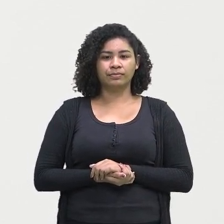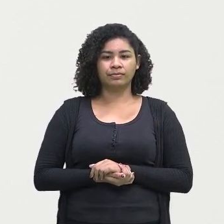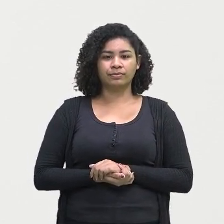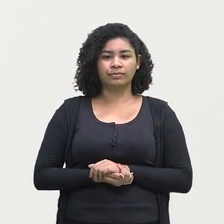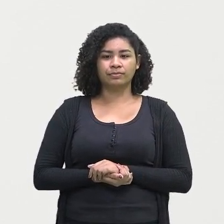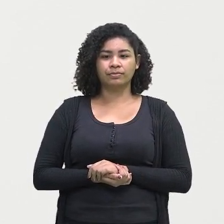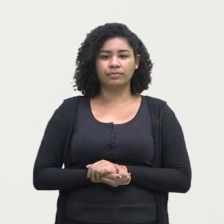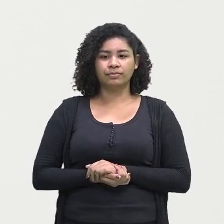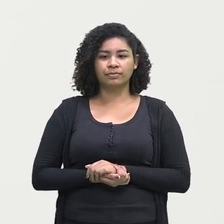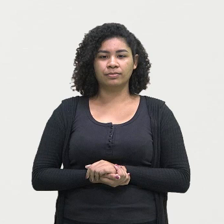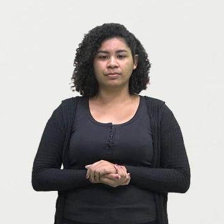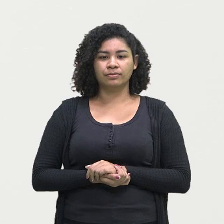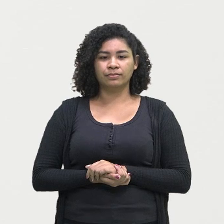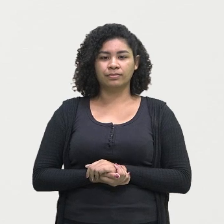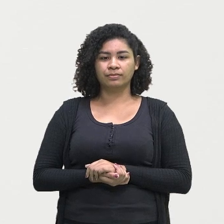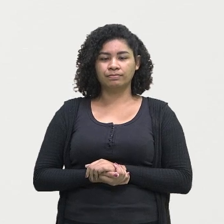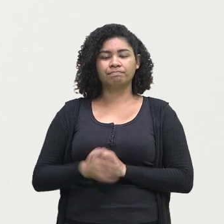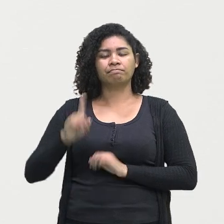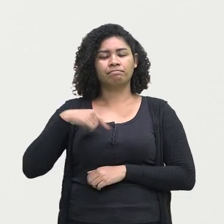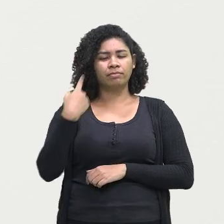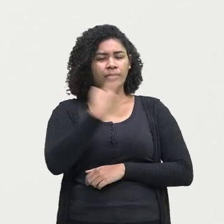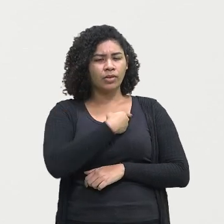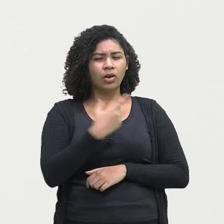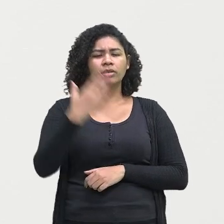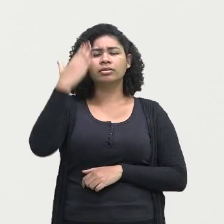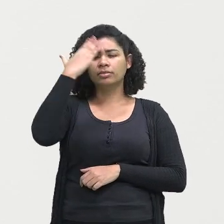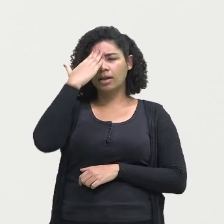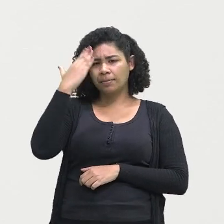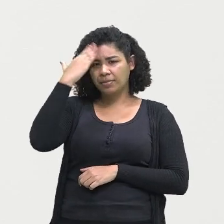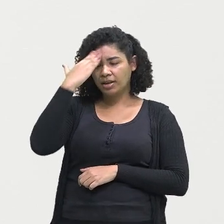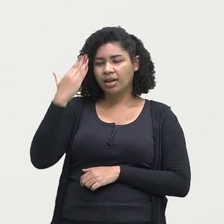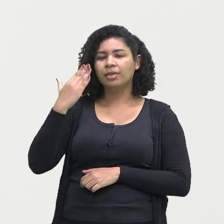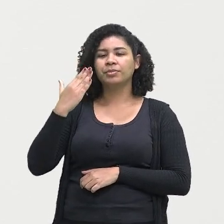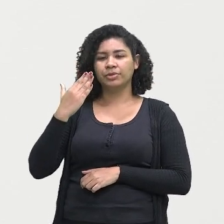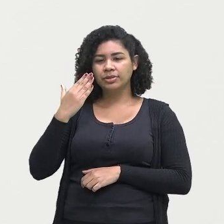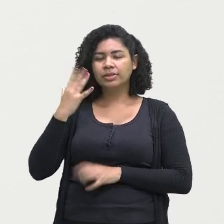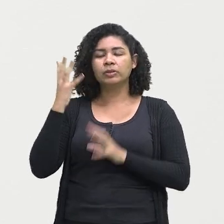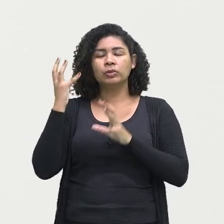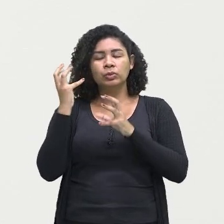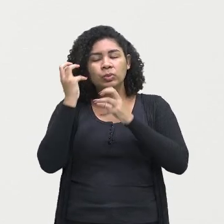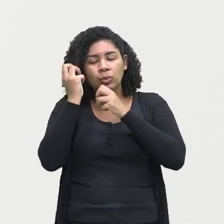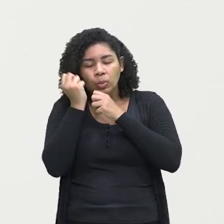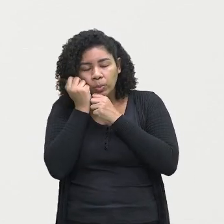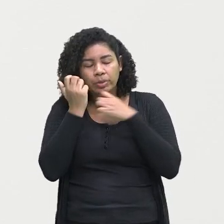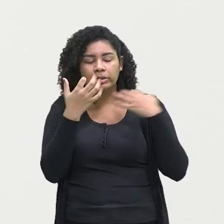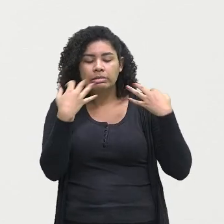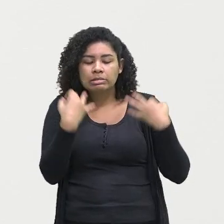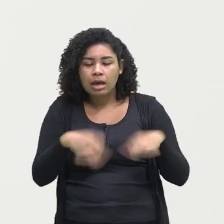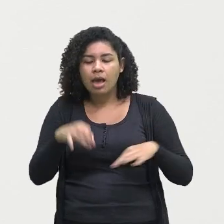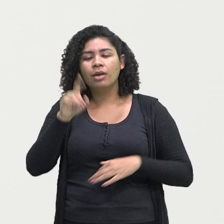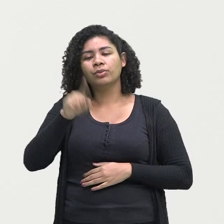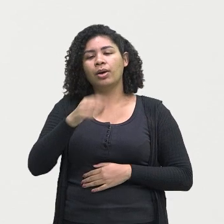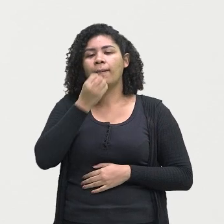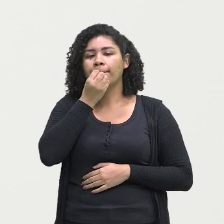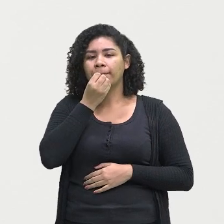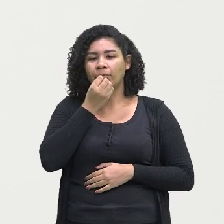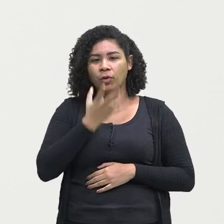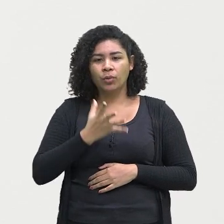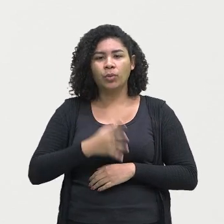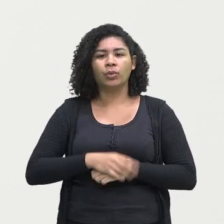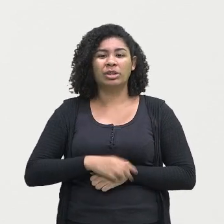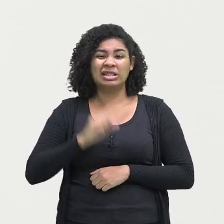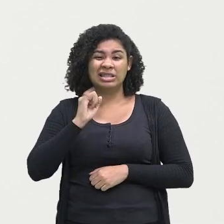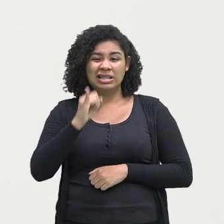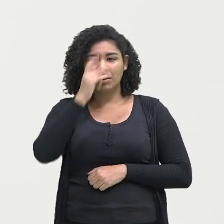and well-being. Todos sabemos que quantidade de sono insuficiente ou uma qualidade pobre de sono